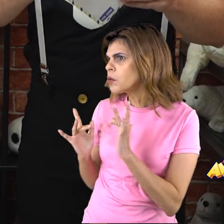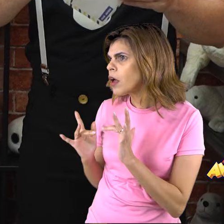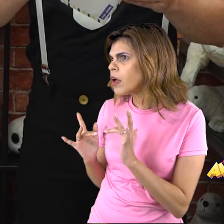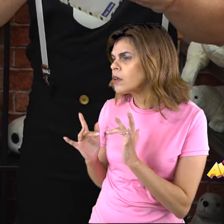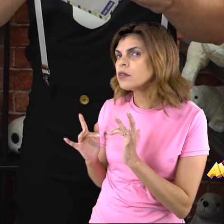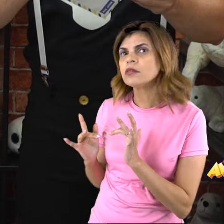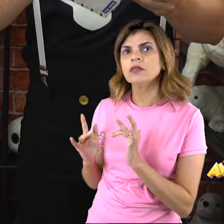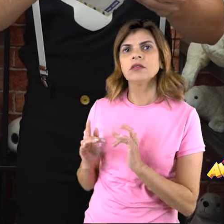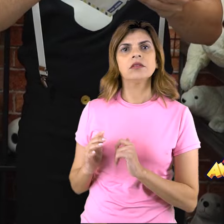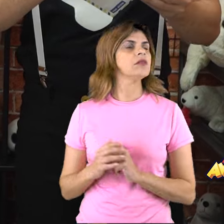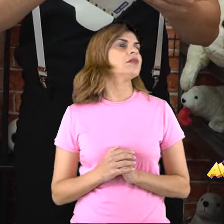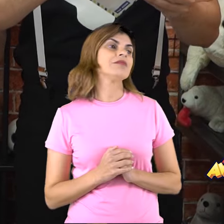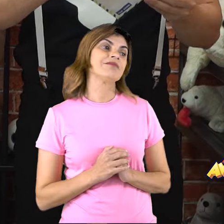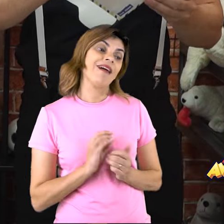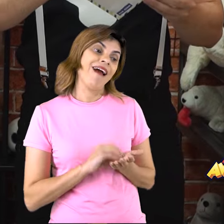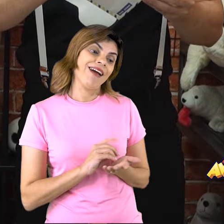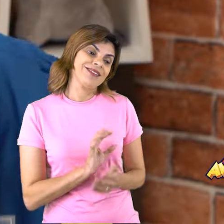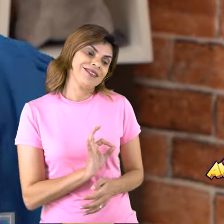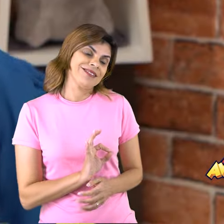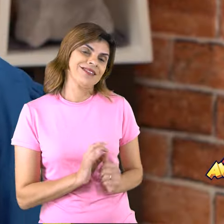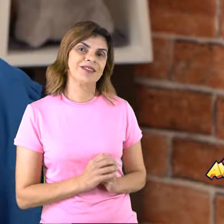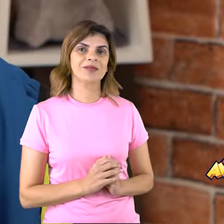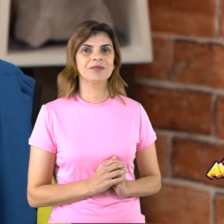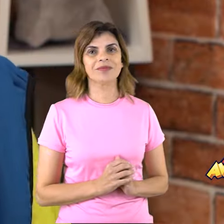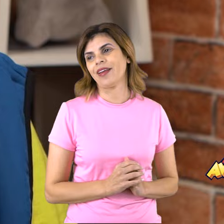ainda não né